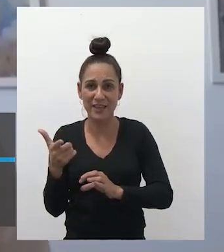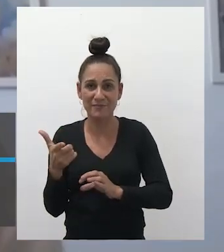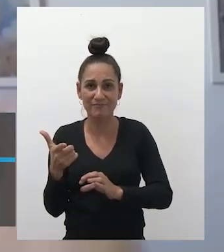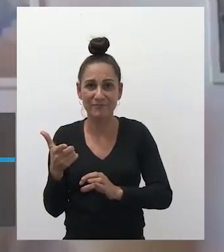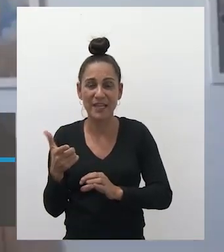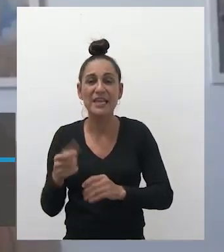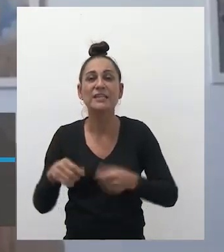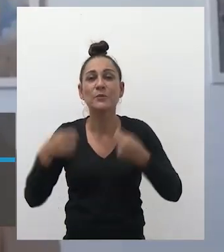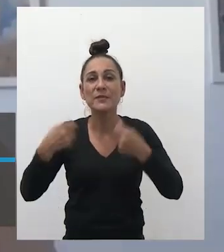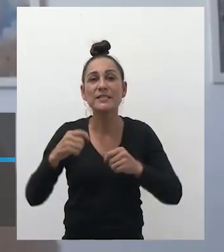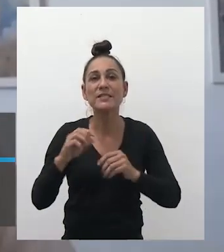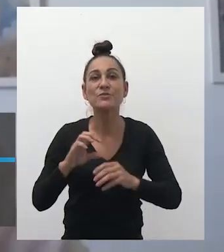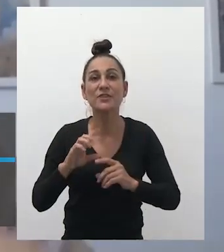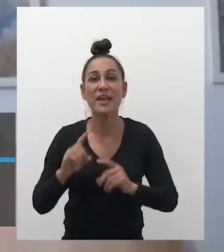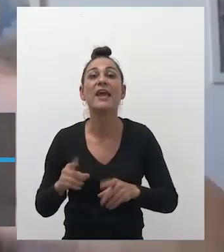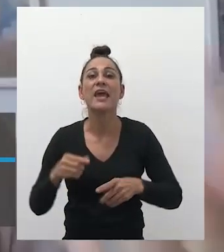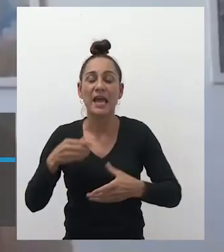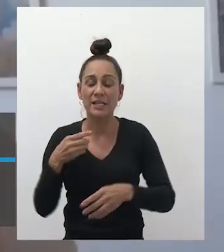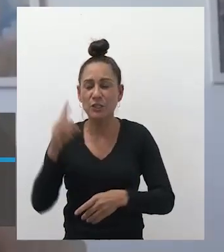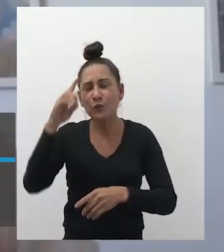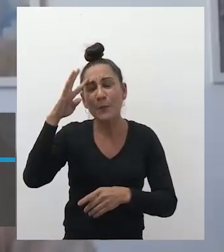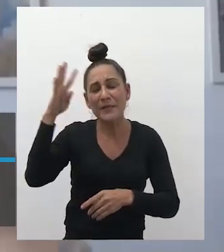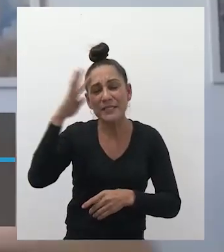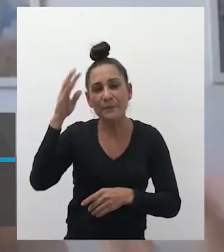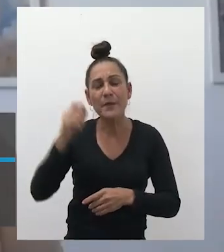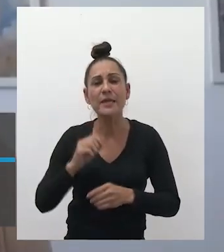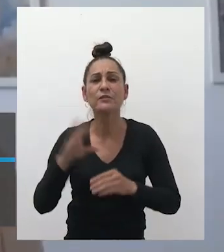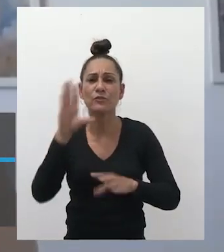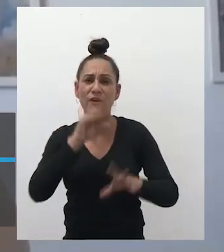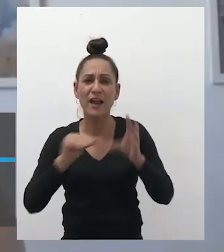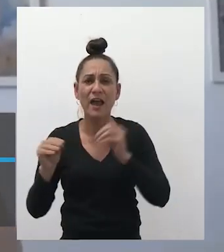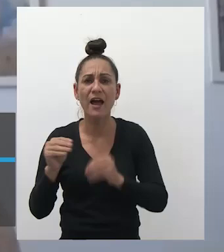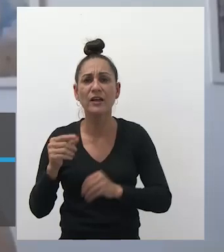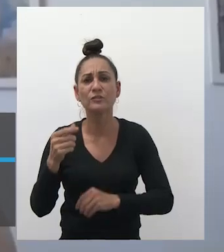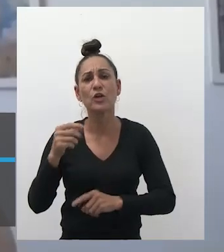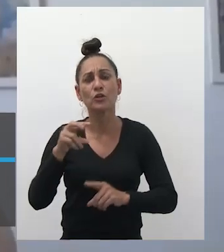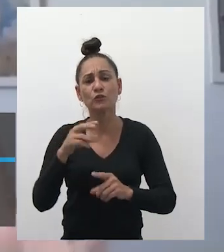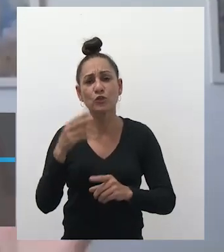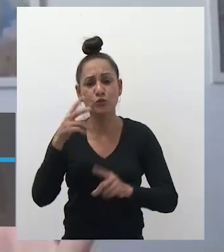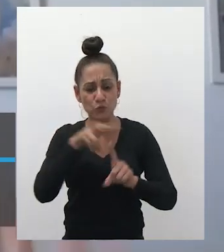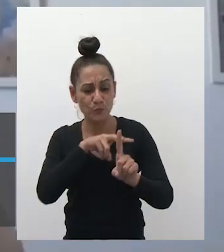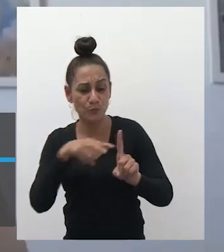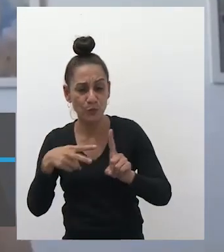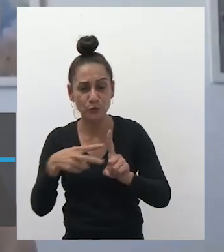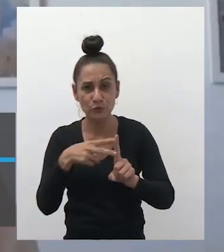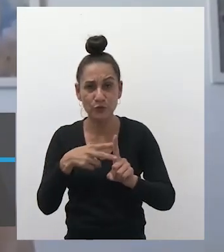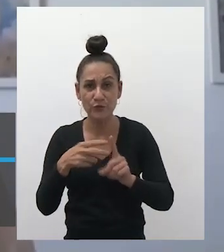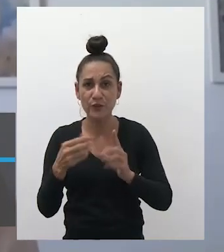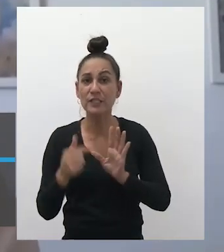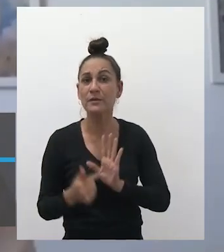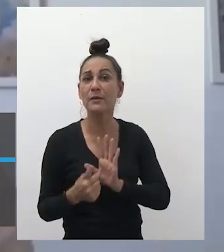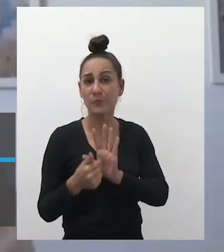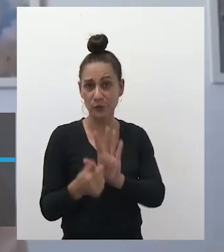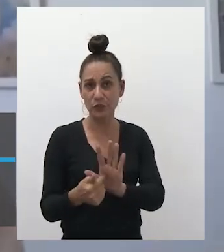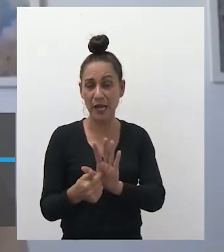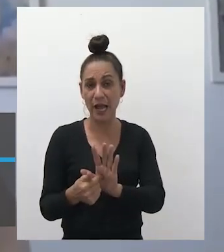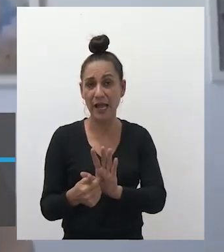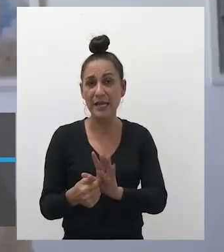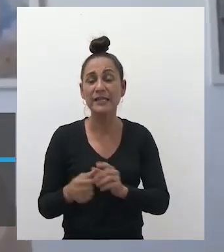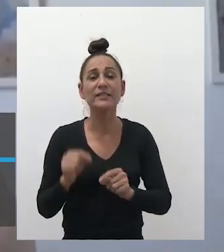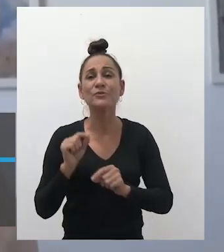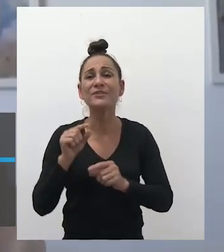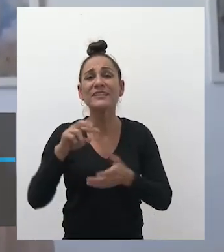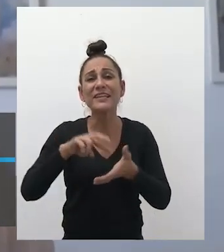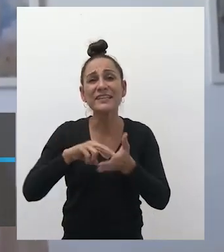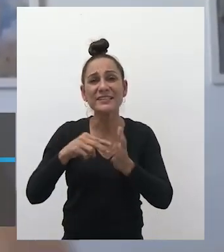não possa expressar livremente os nossos pensamentos, as nossas convicções. Tá? Então, o que é o